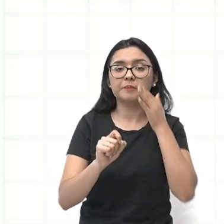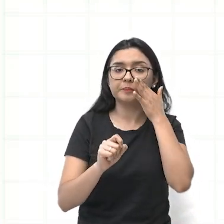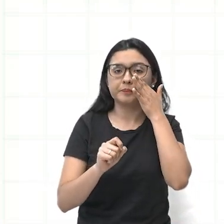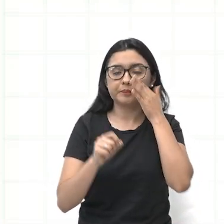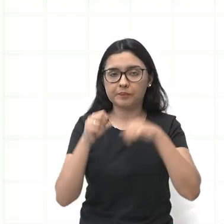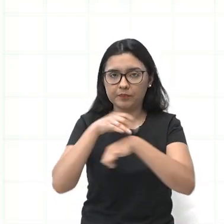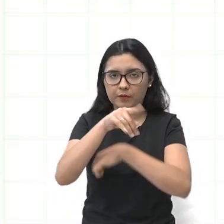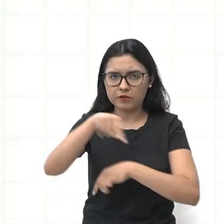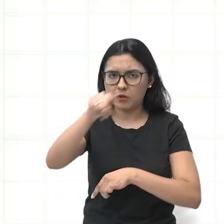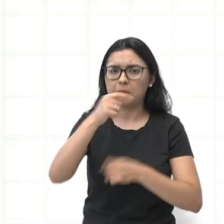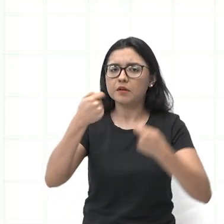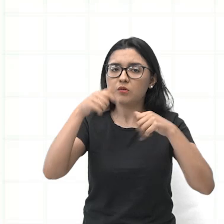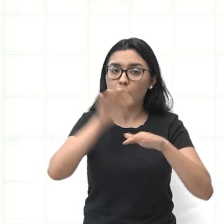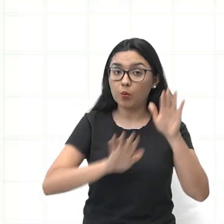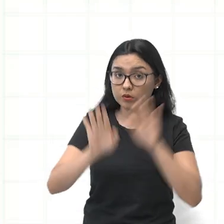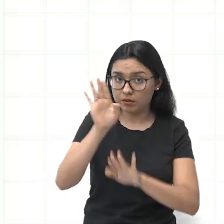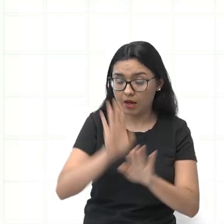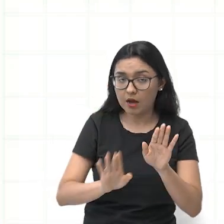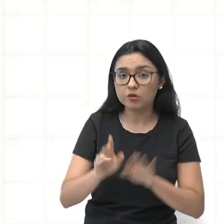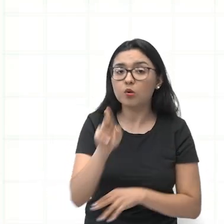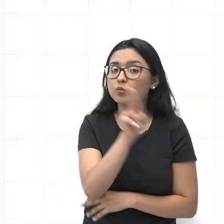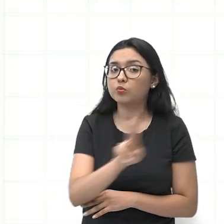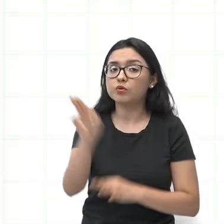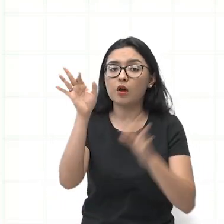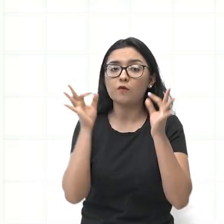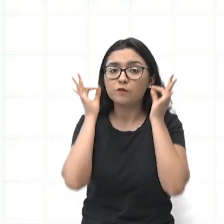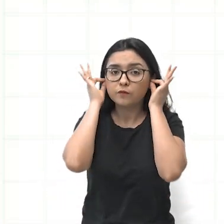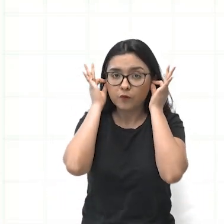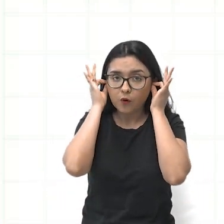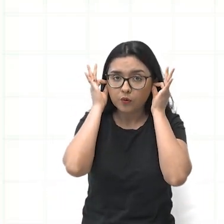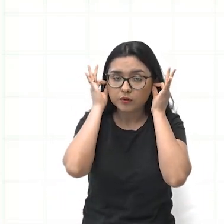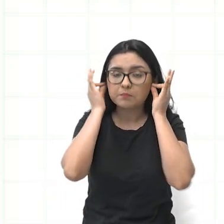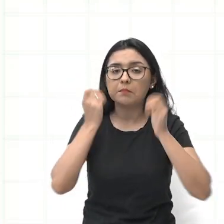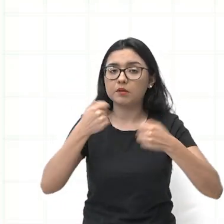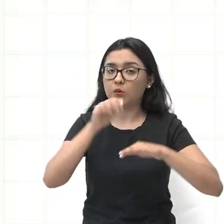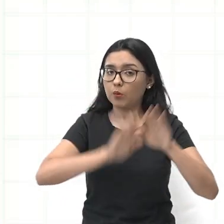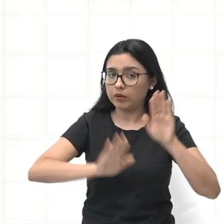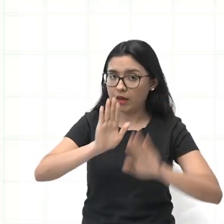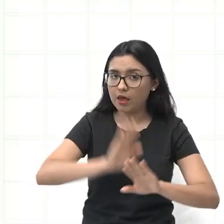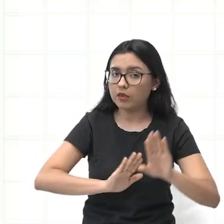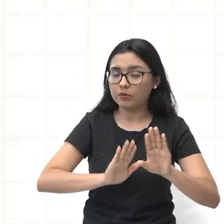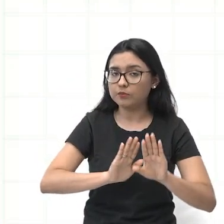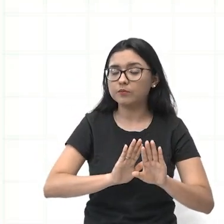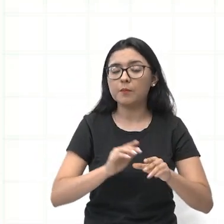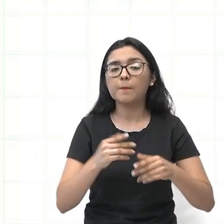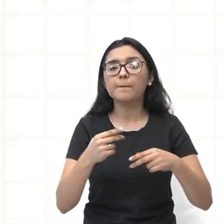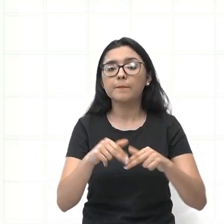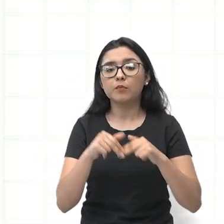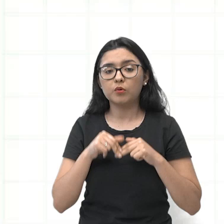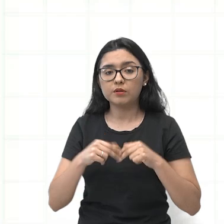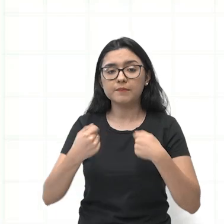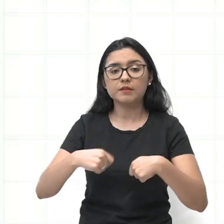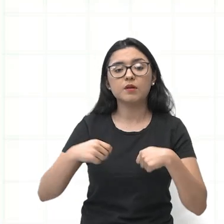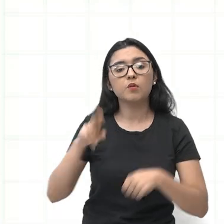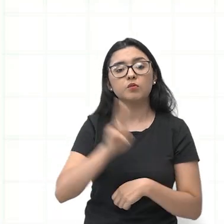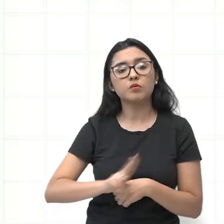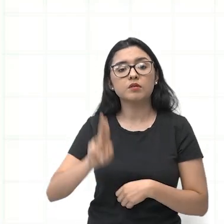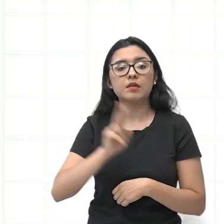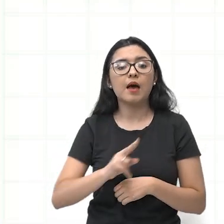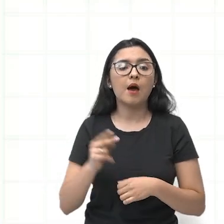muito cuidado ao usar fone de ouvido. Por isso que você tem que usar um